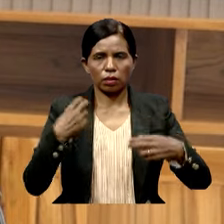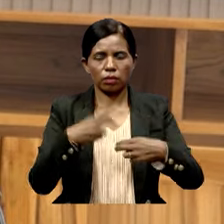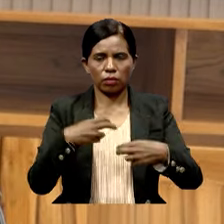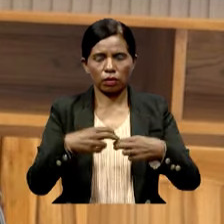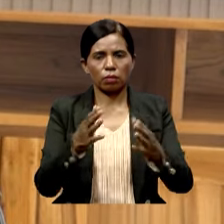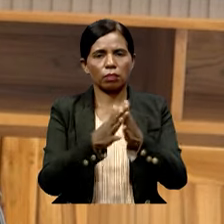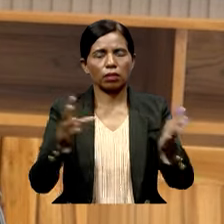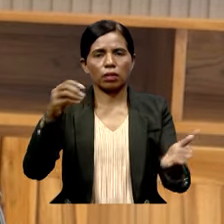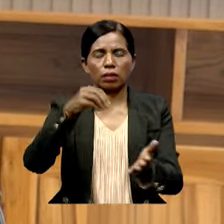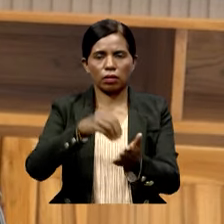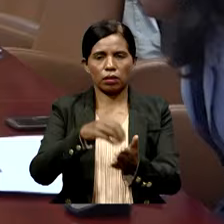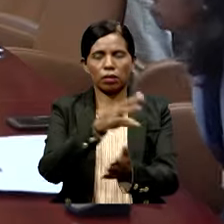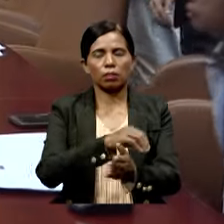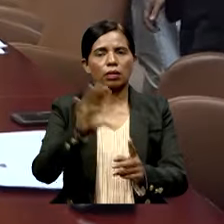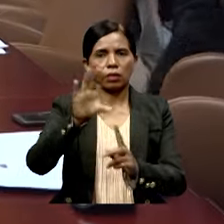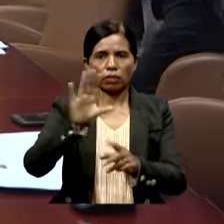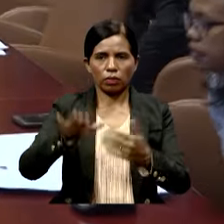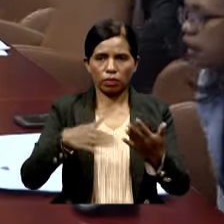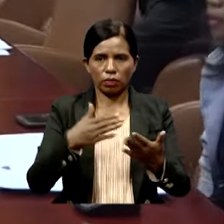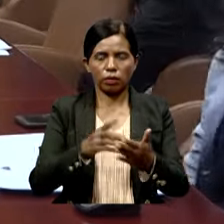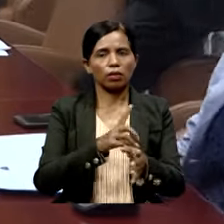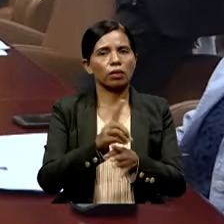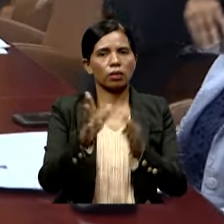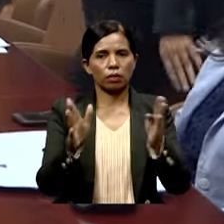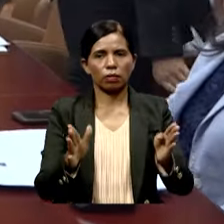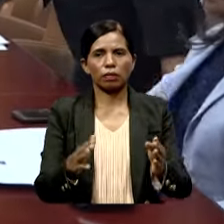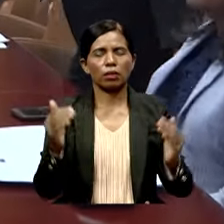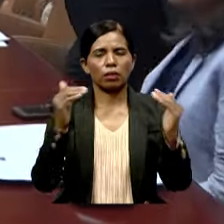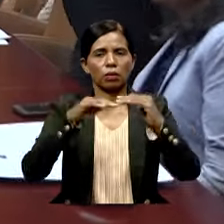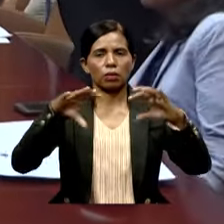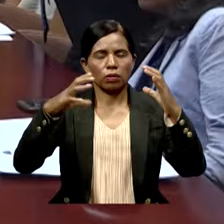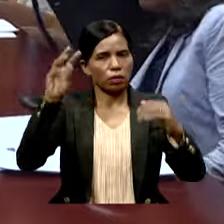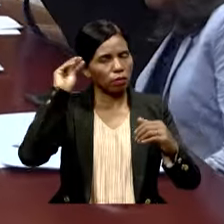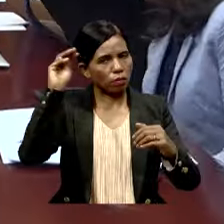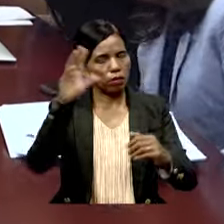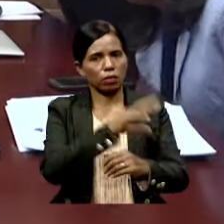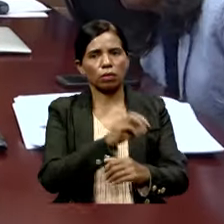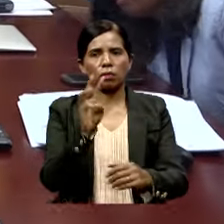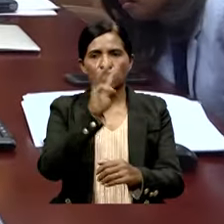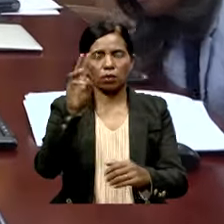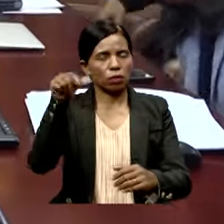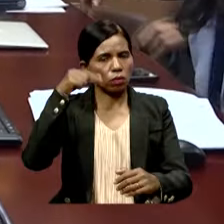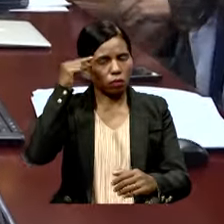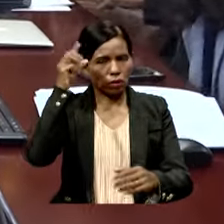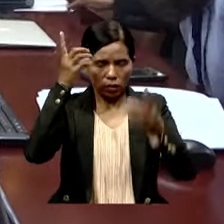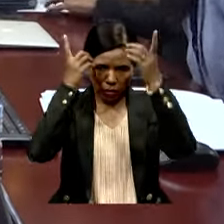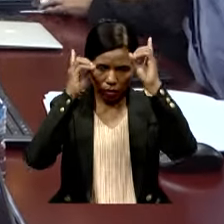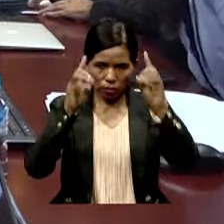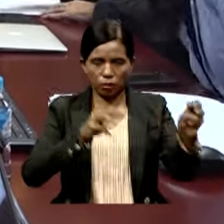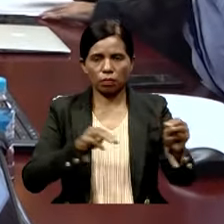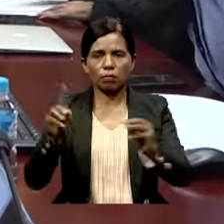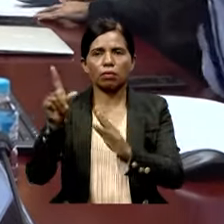ia colocação posição sira. Tamanei a reunião Conselho Ministro quarta ne, governo decide halo